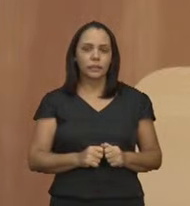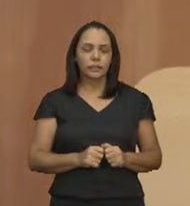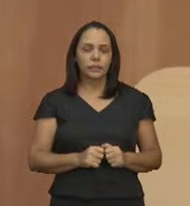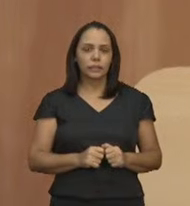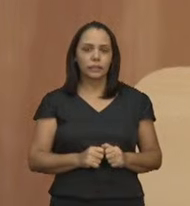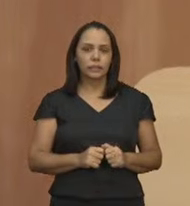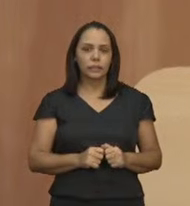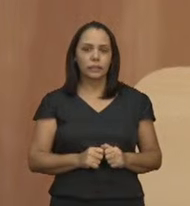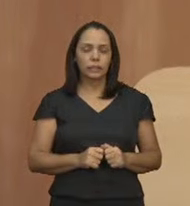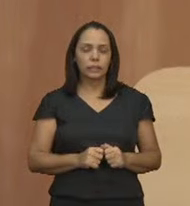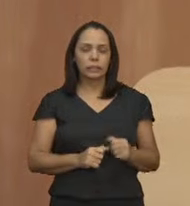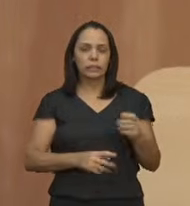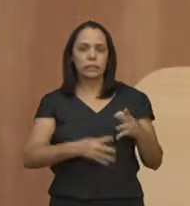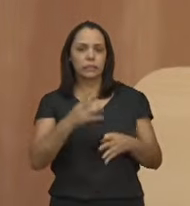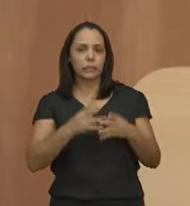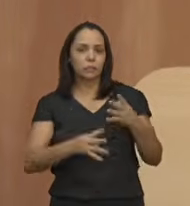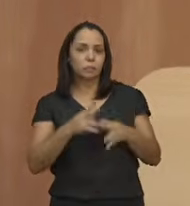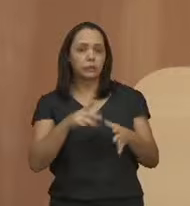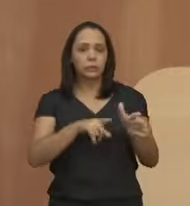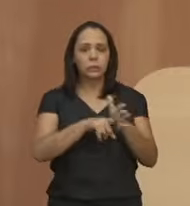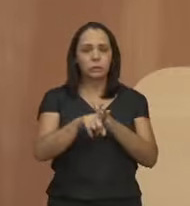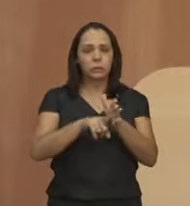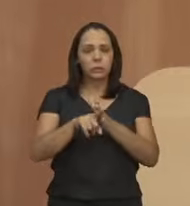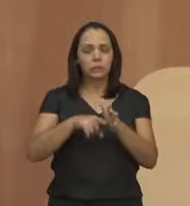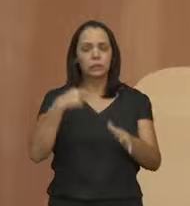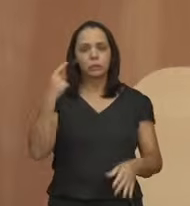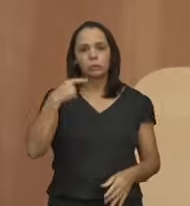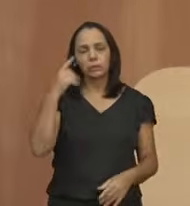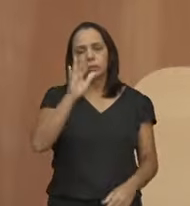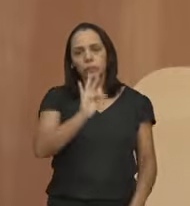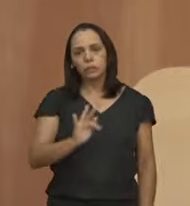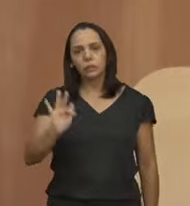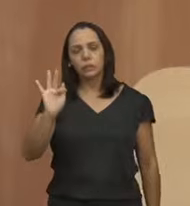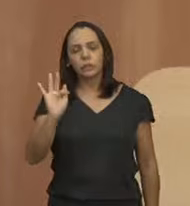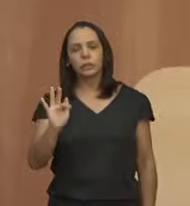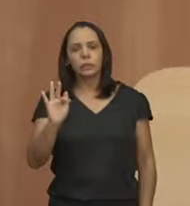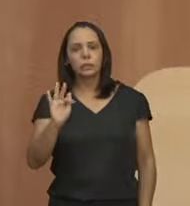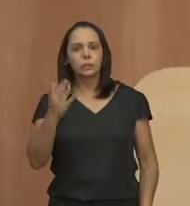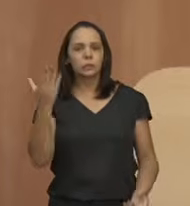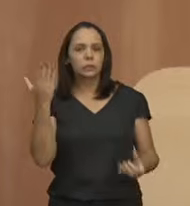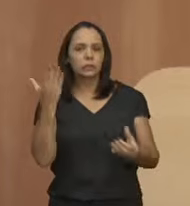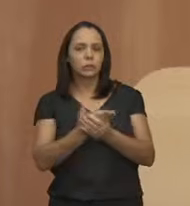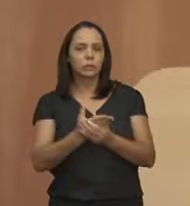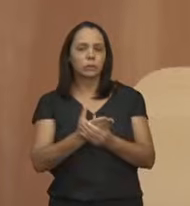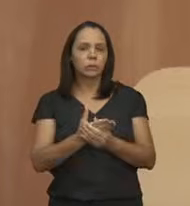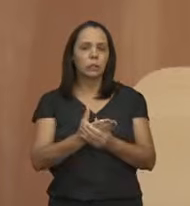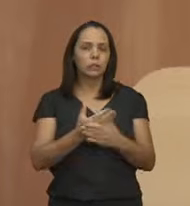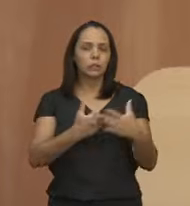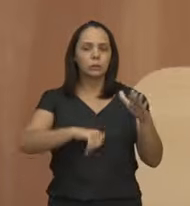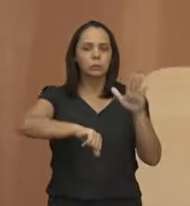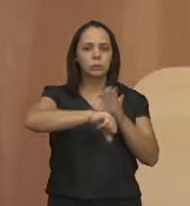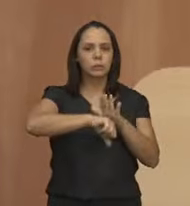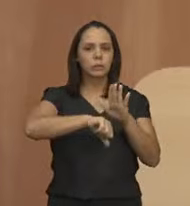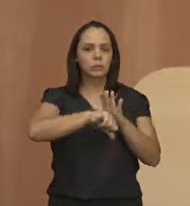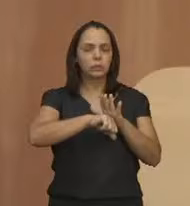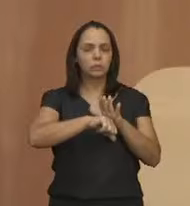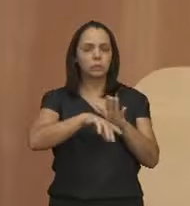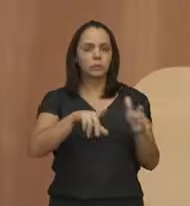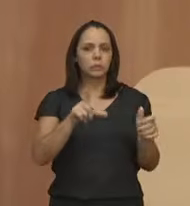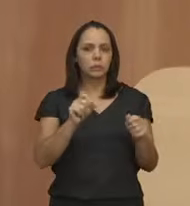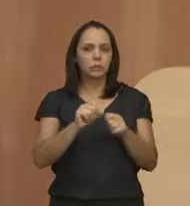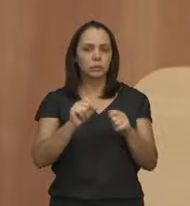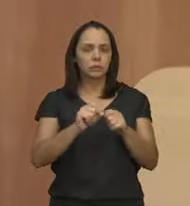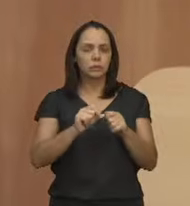a investigação e que deputados federais sejam processados por crimes cometidos.